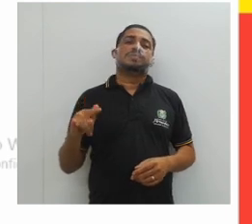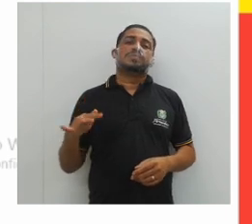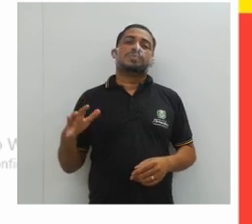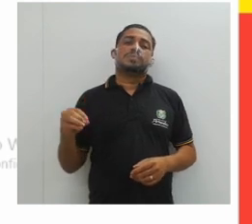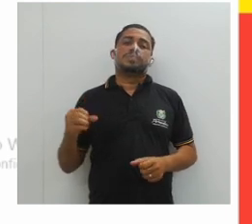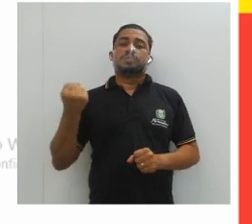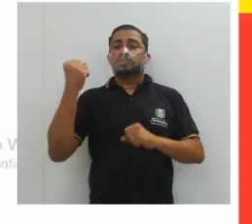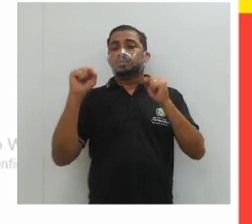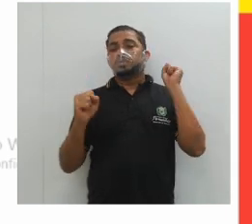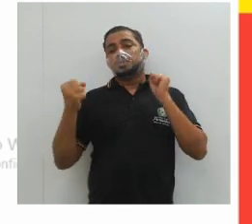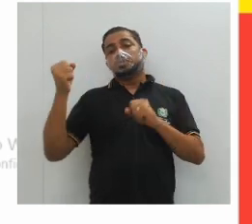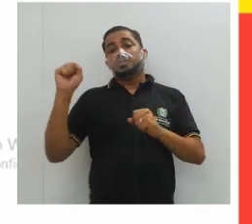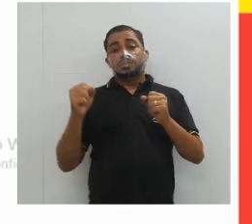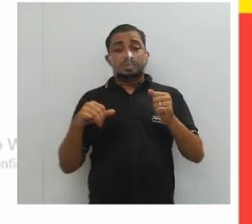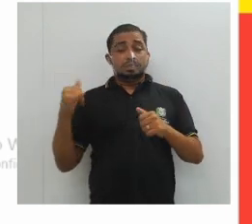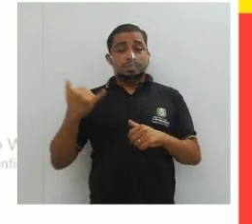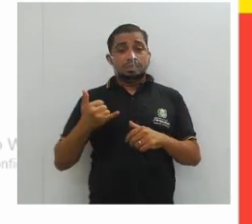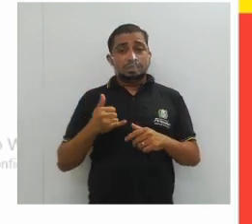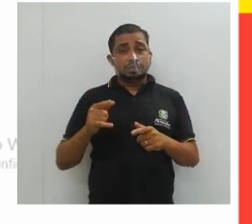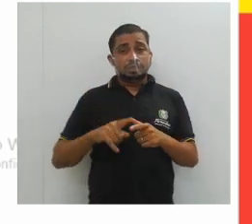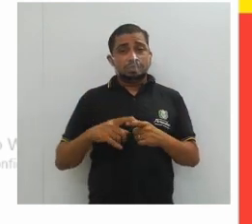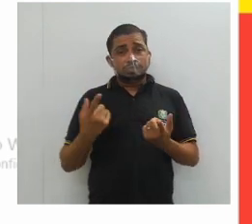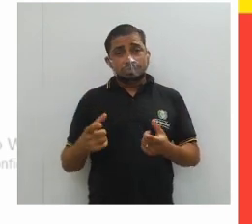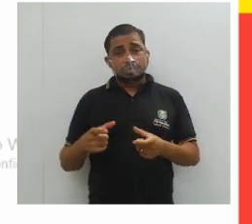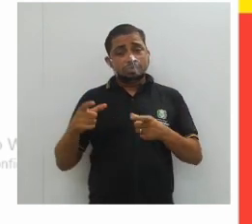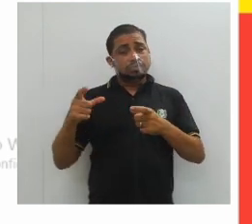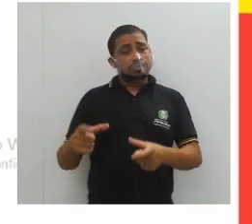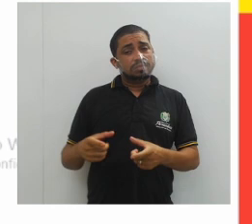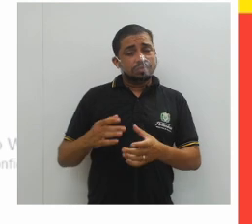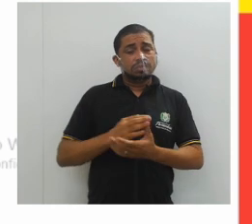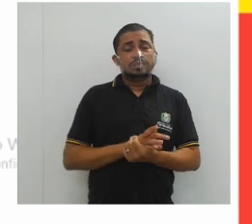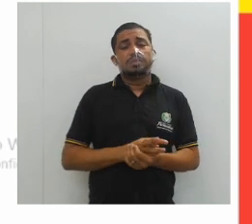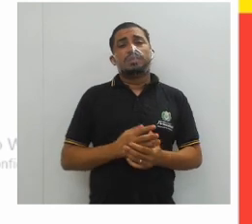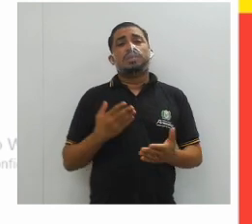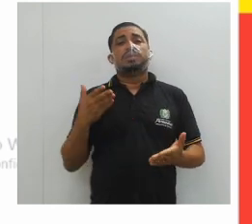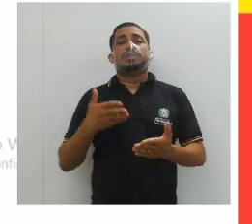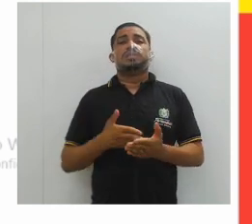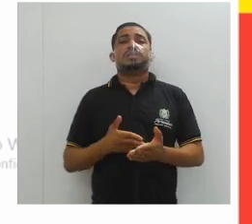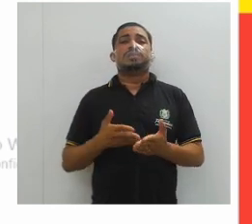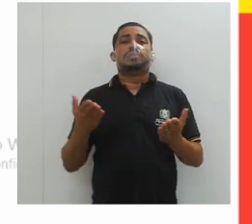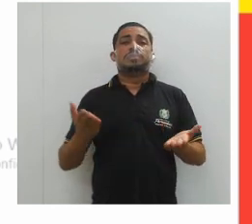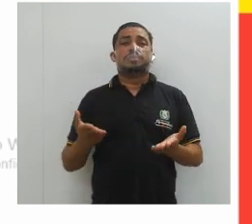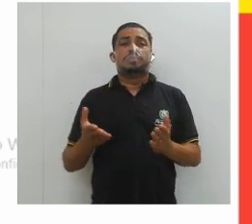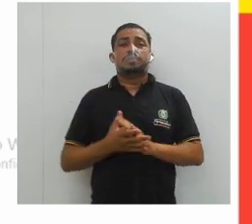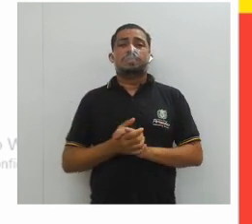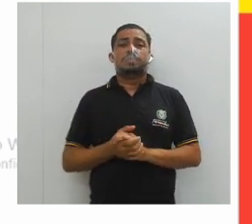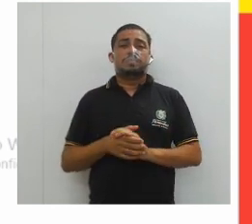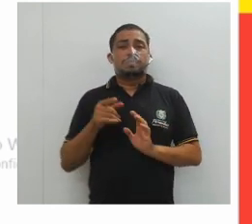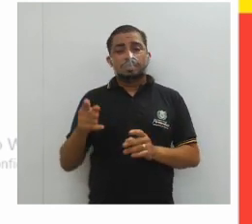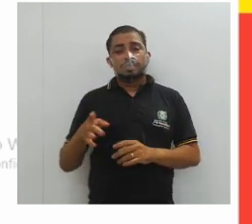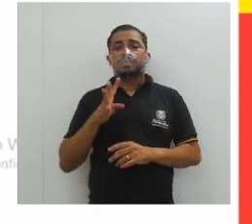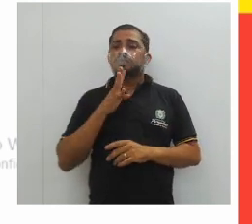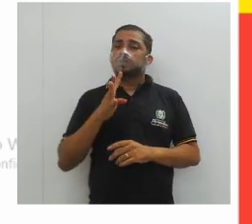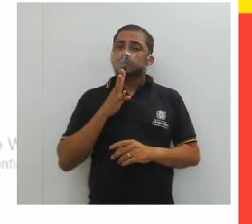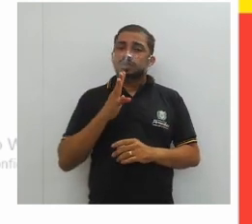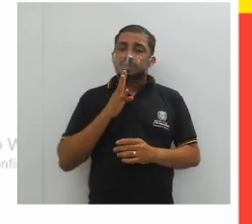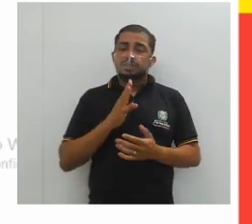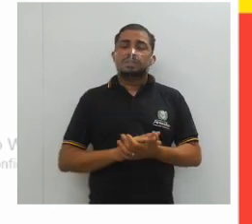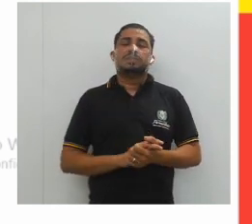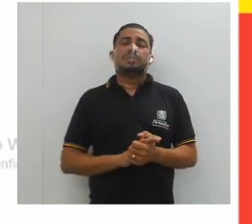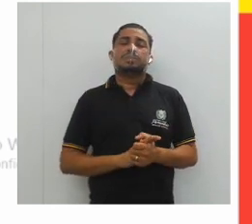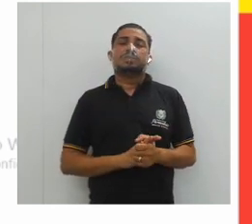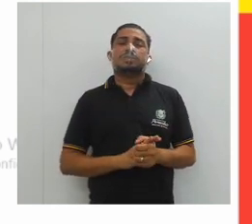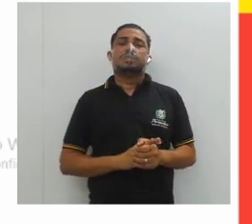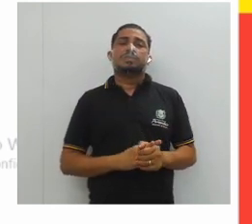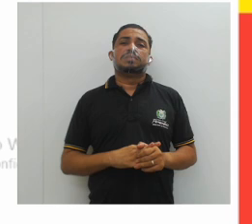com eletricidade. Mas o mote ficou, e até hoje um bom destino, viu? Para você conhecer o